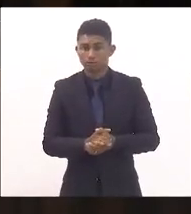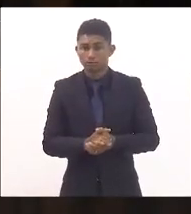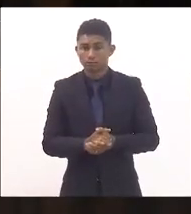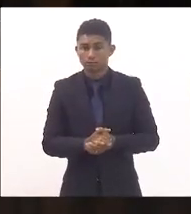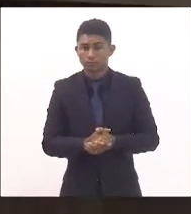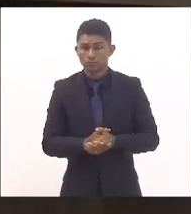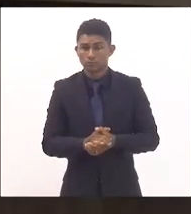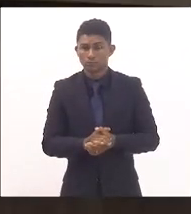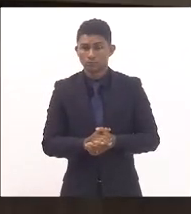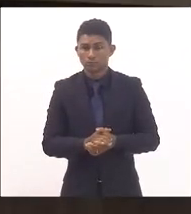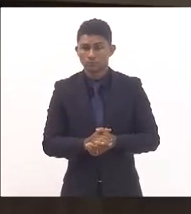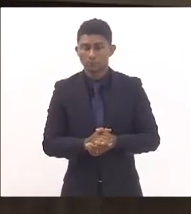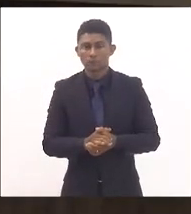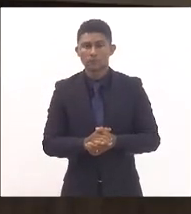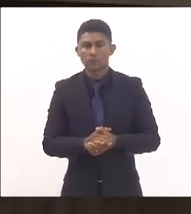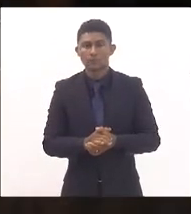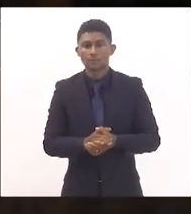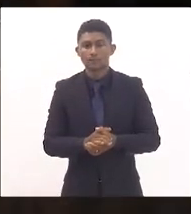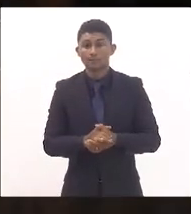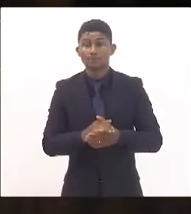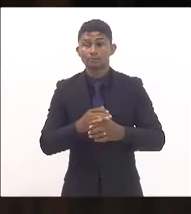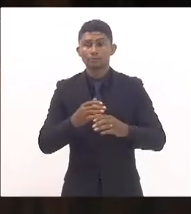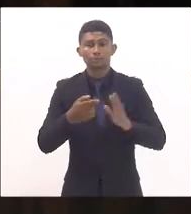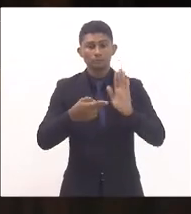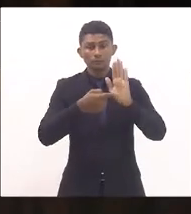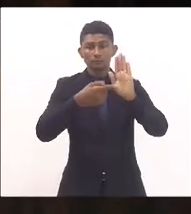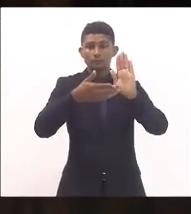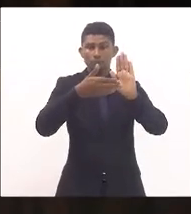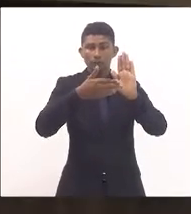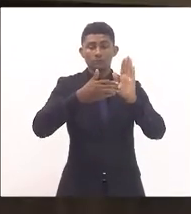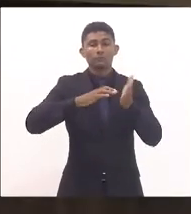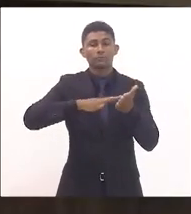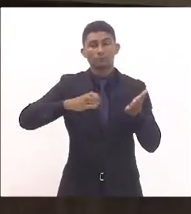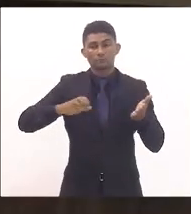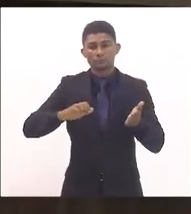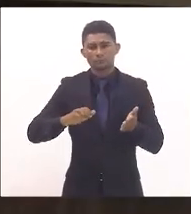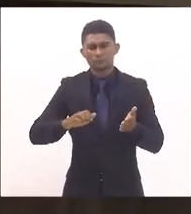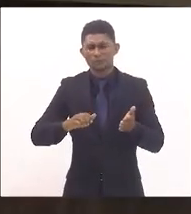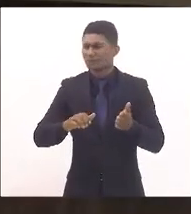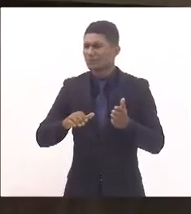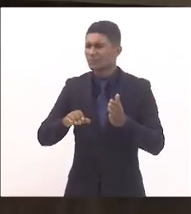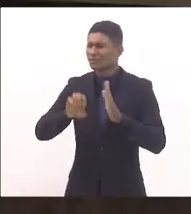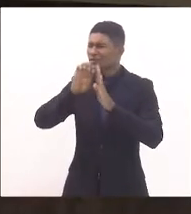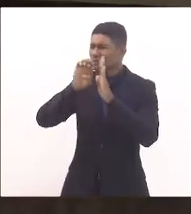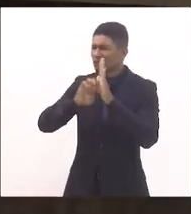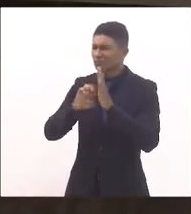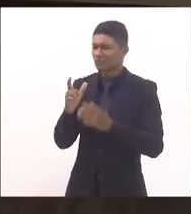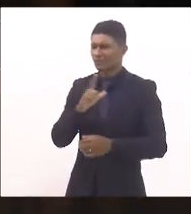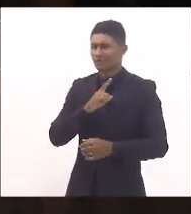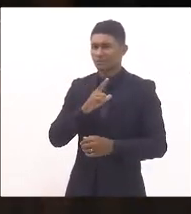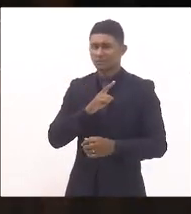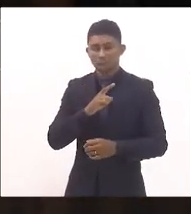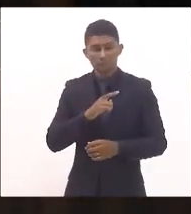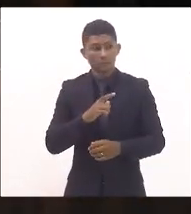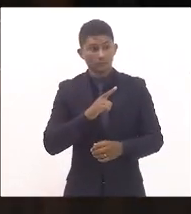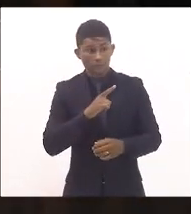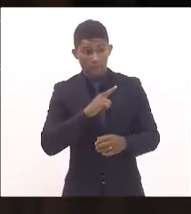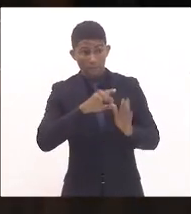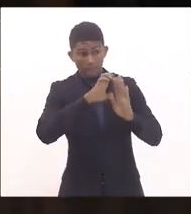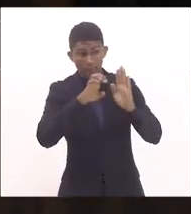Porque eu fiz duas emendas. É que o que vai sair da pauta, então. Mas ele tem emendas, além das minhas duas? Tem cinco.